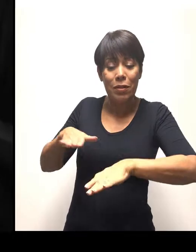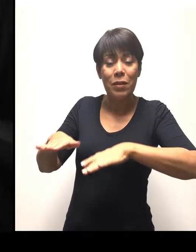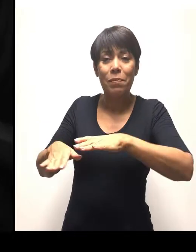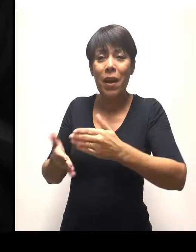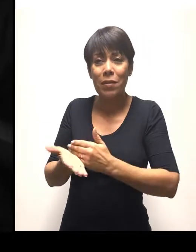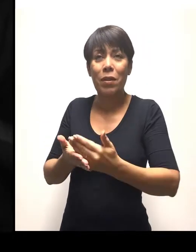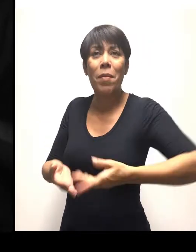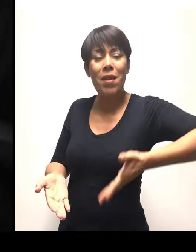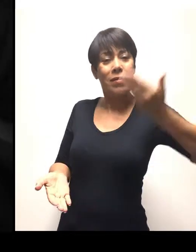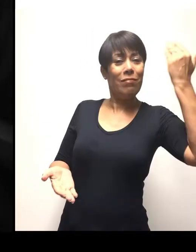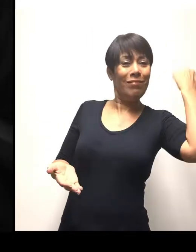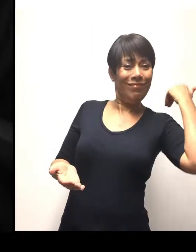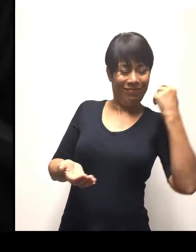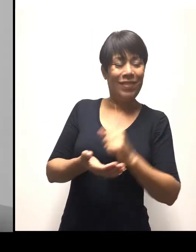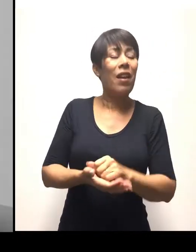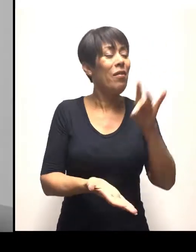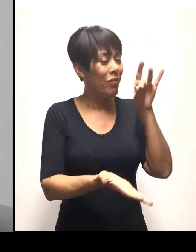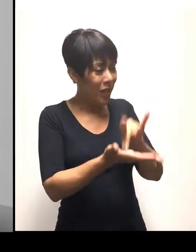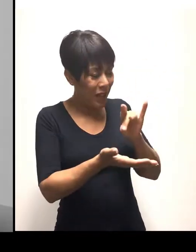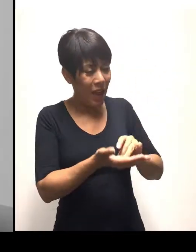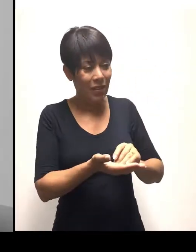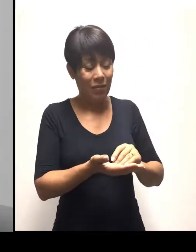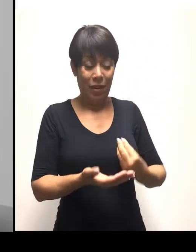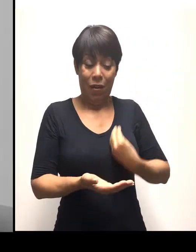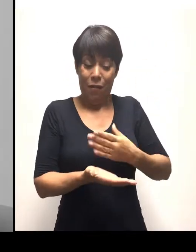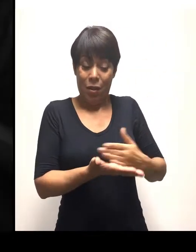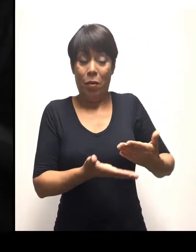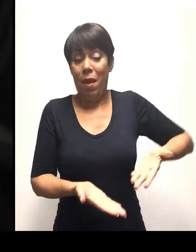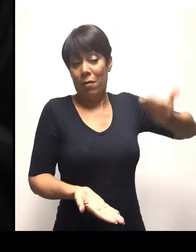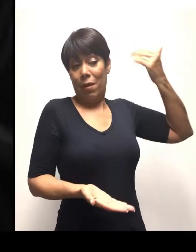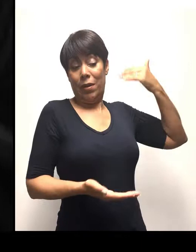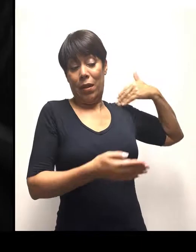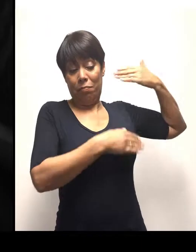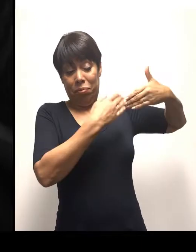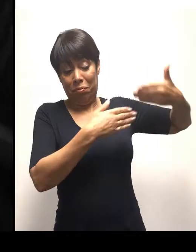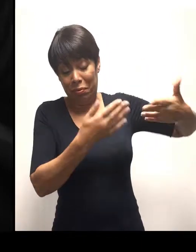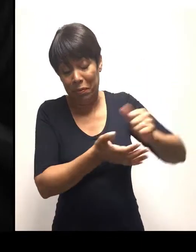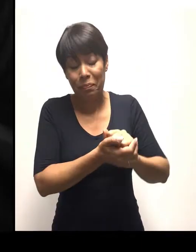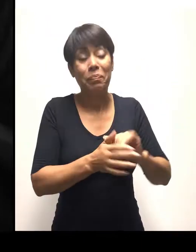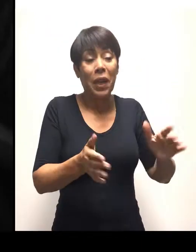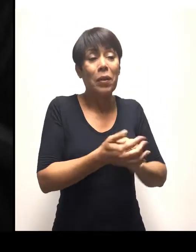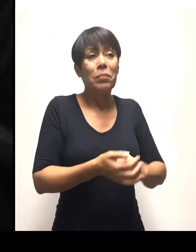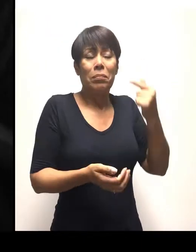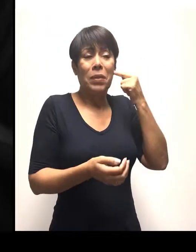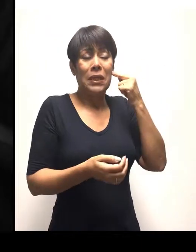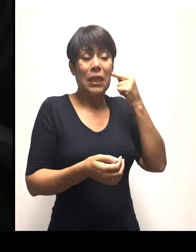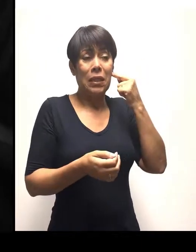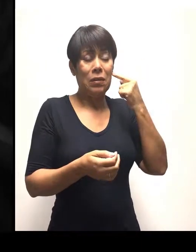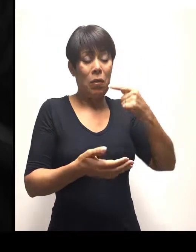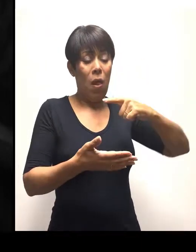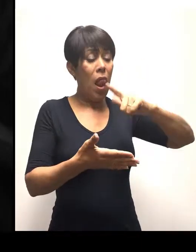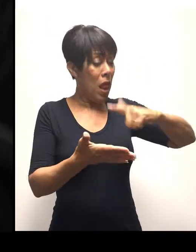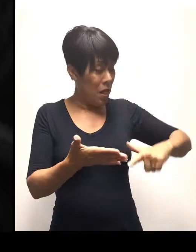vêm de longe, né? Nossos passos vêm de longe. Você sempre fala isso. E aí, quer dizer, se pensando na literatura, na história